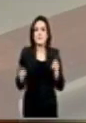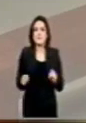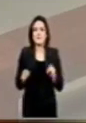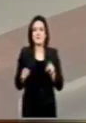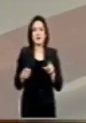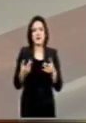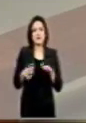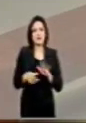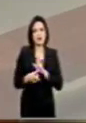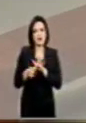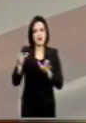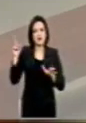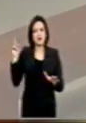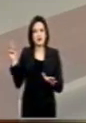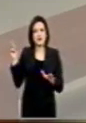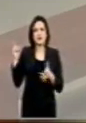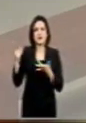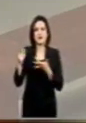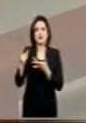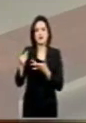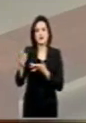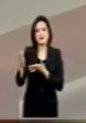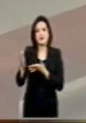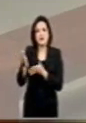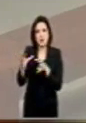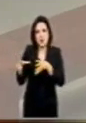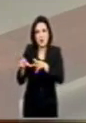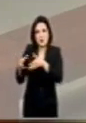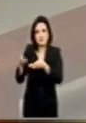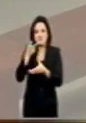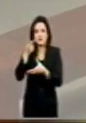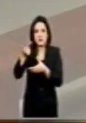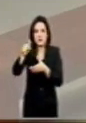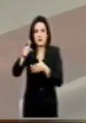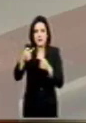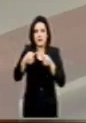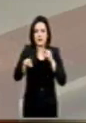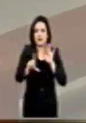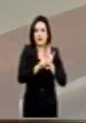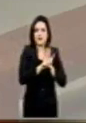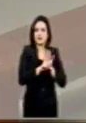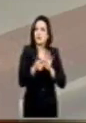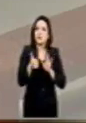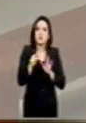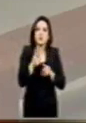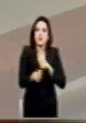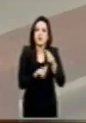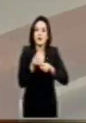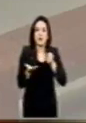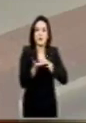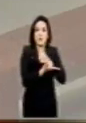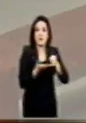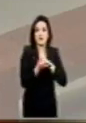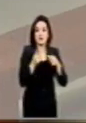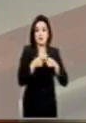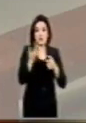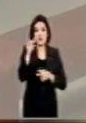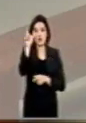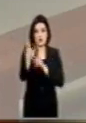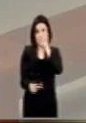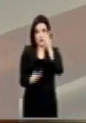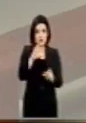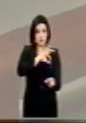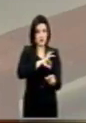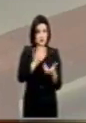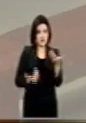sustentada, lamentavelmente, pelo parquê, não encontra nenhum respaldo nos fatos. Os servidores públicos atuaram dentro